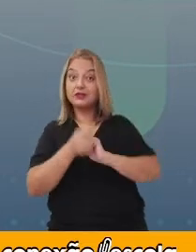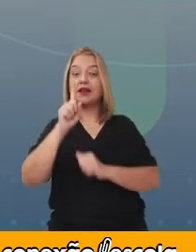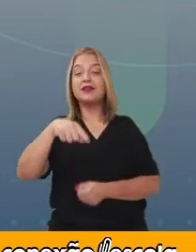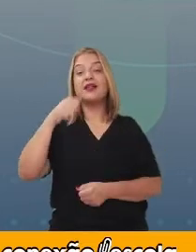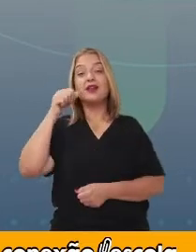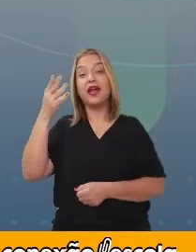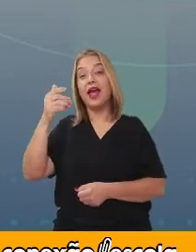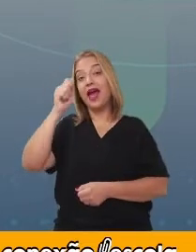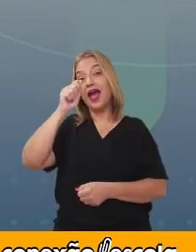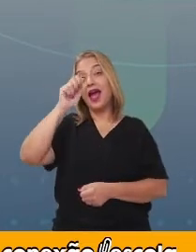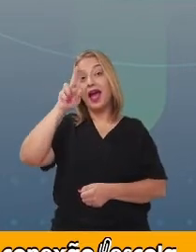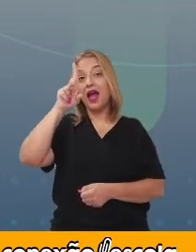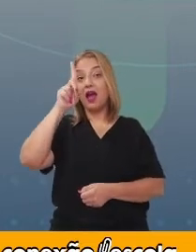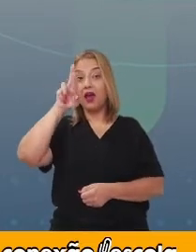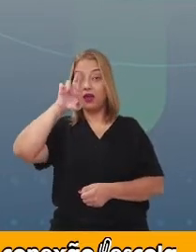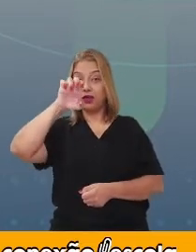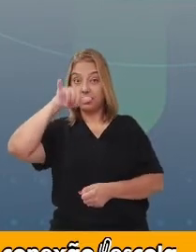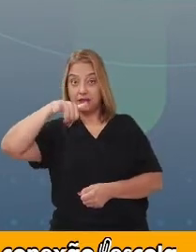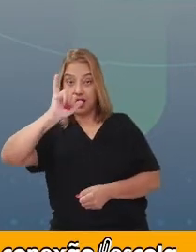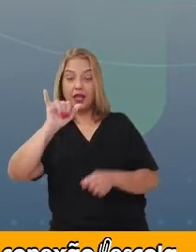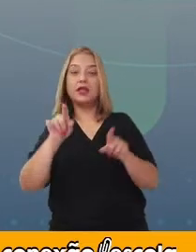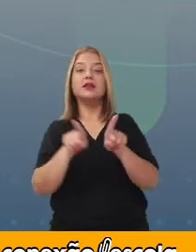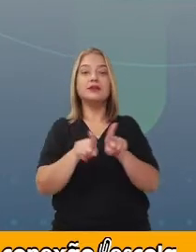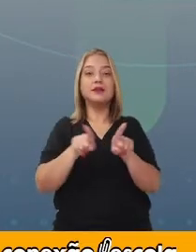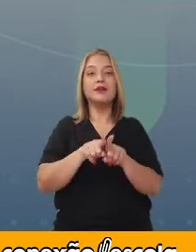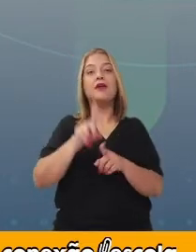Audrey Wold e Don Wold.